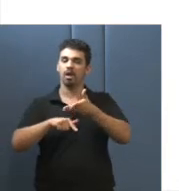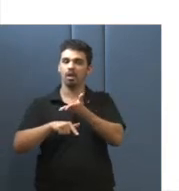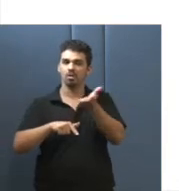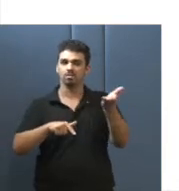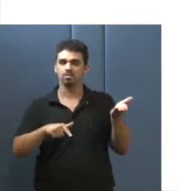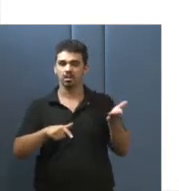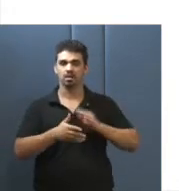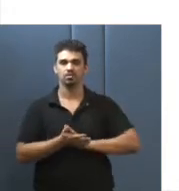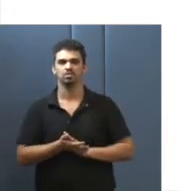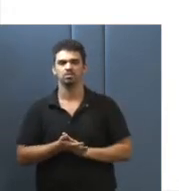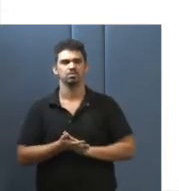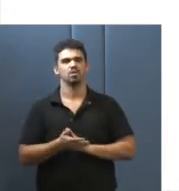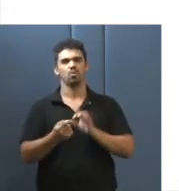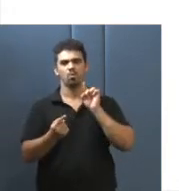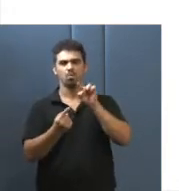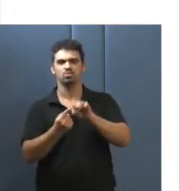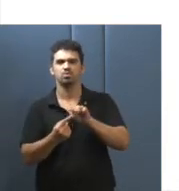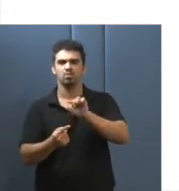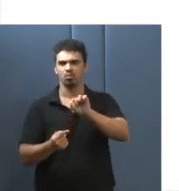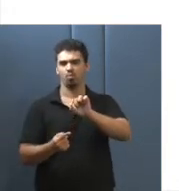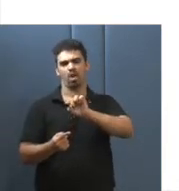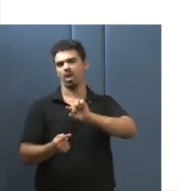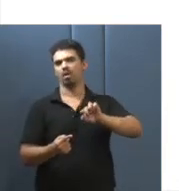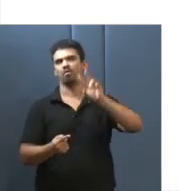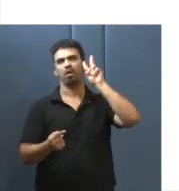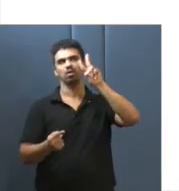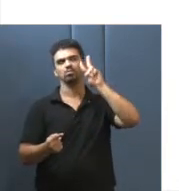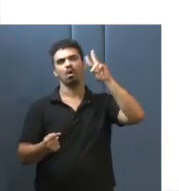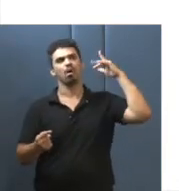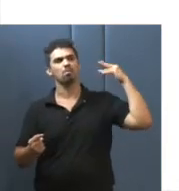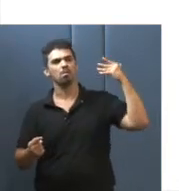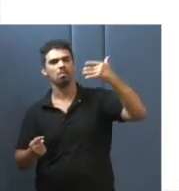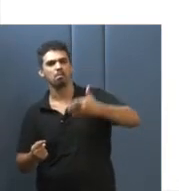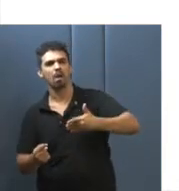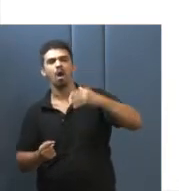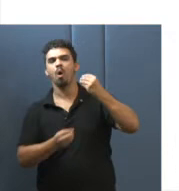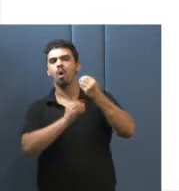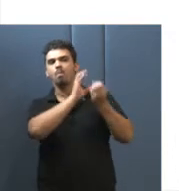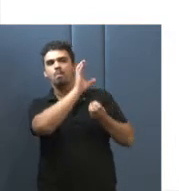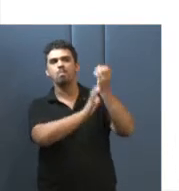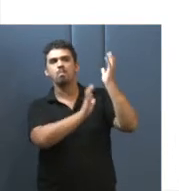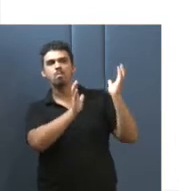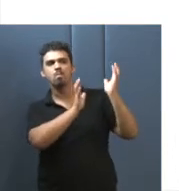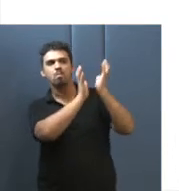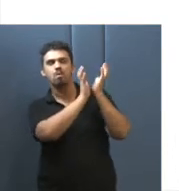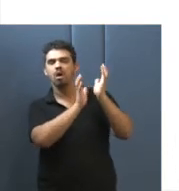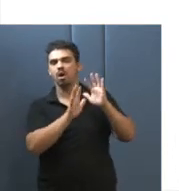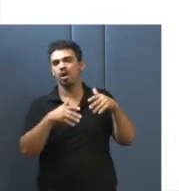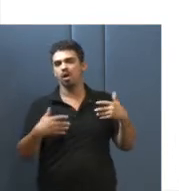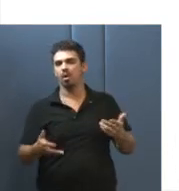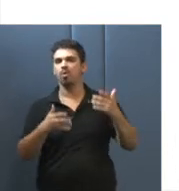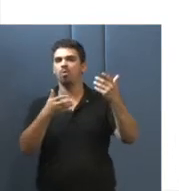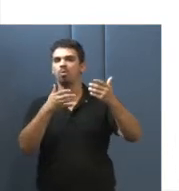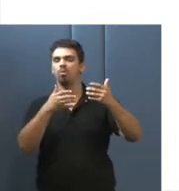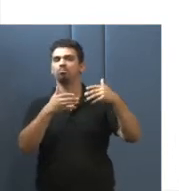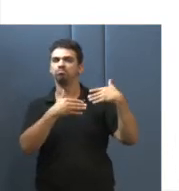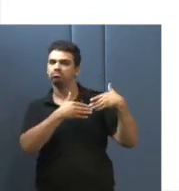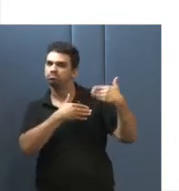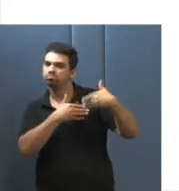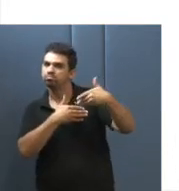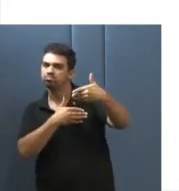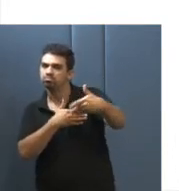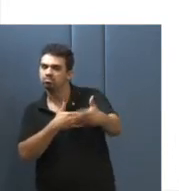venha me deter no contexto histórico da formação inicial ou formação mais relevante do